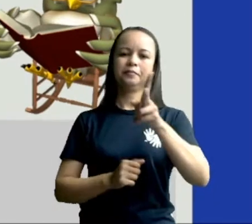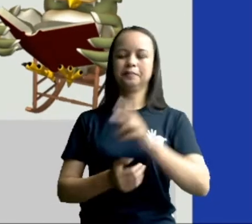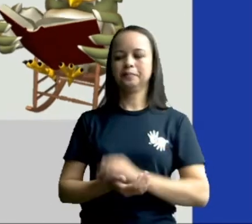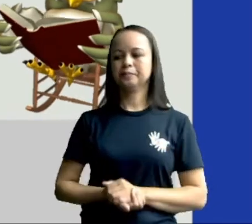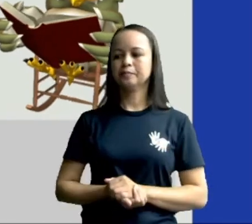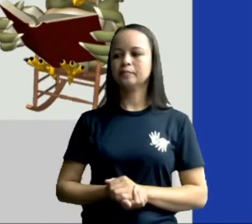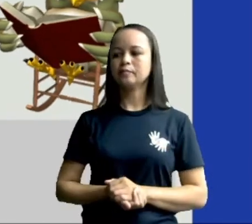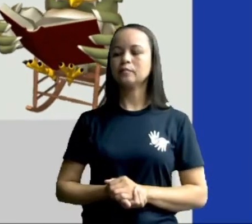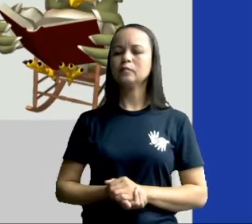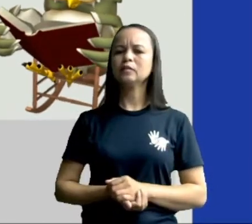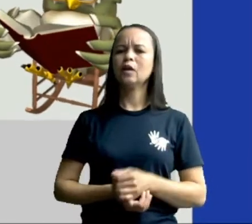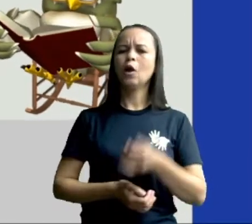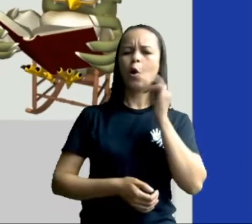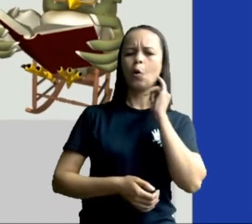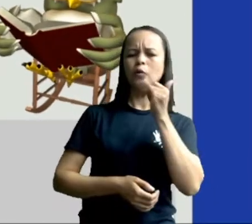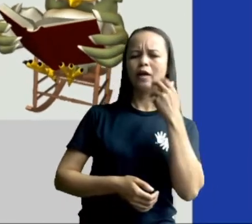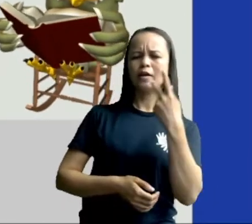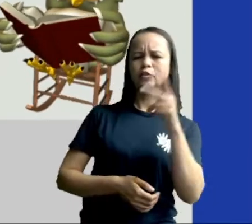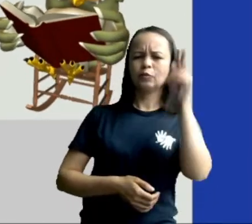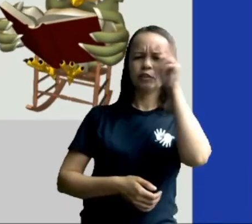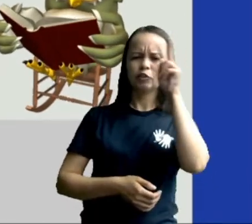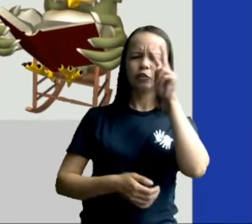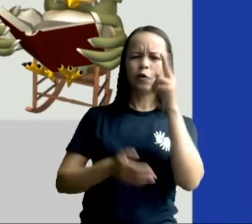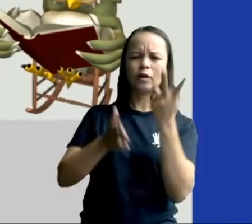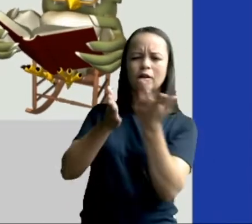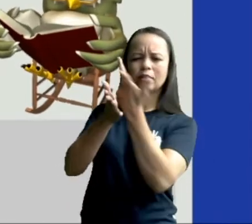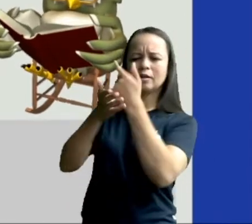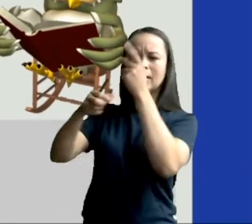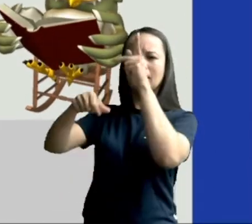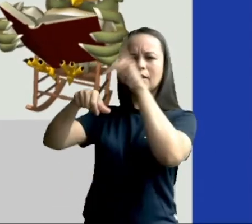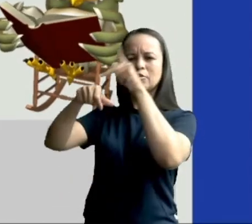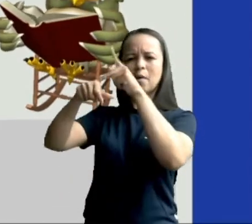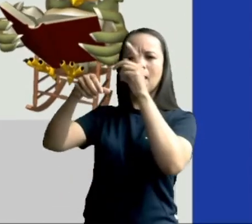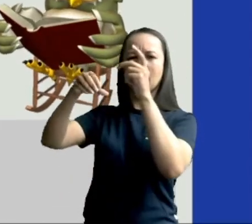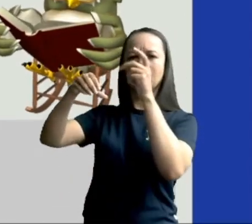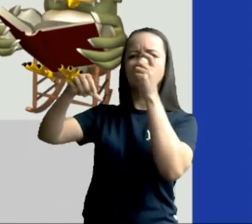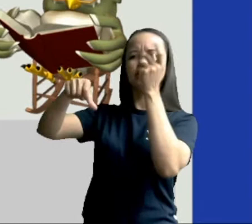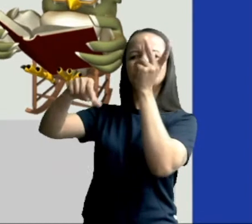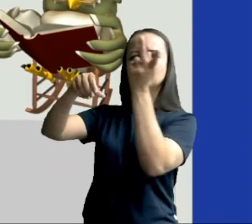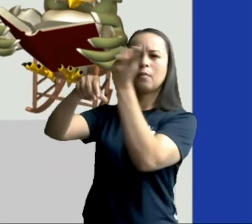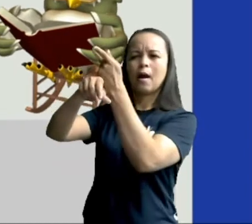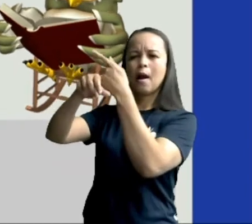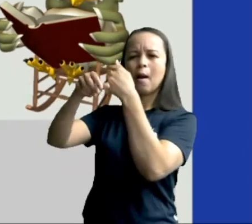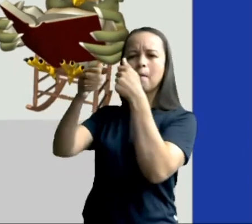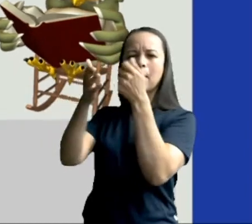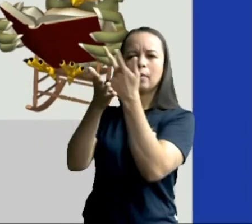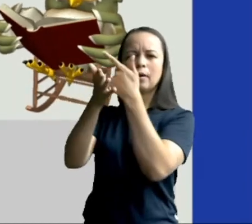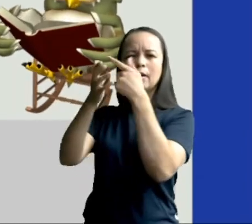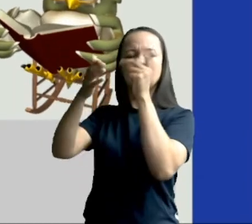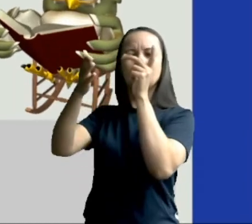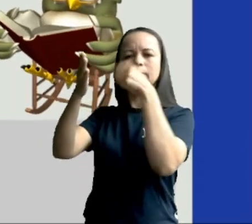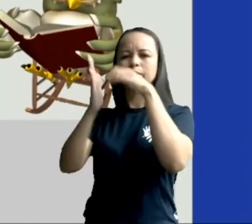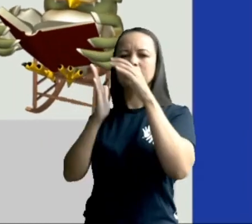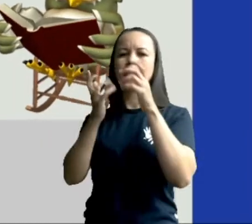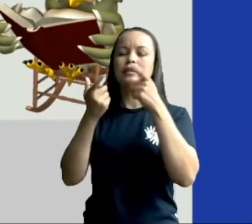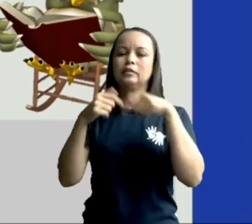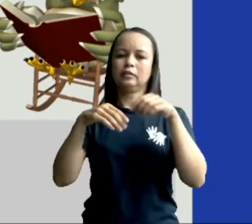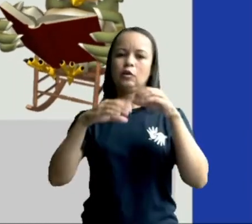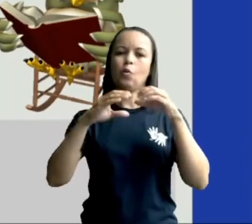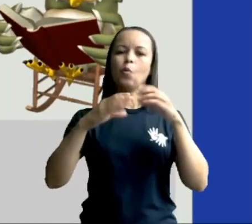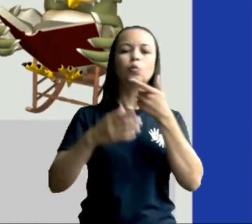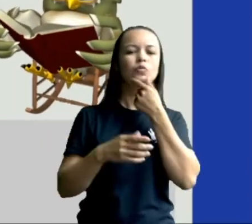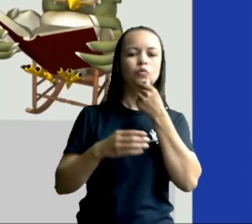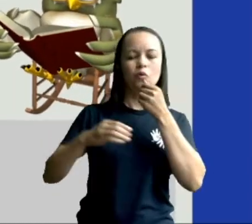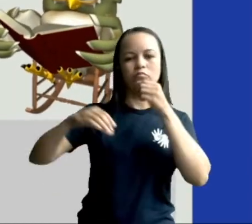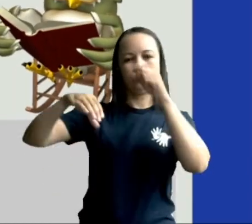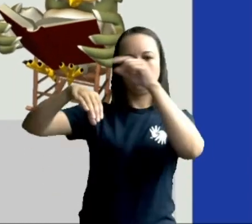Contavam as suas histórias fazendo desenhos nas paredes das cavernas. Os homens das cavernas eles se comunicavam através de